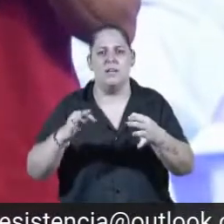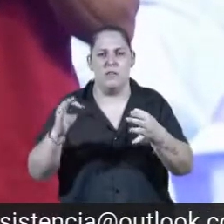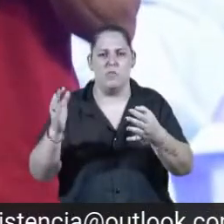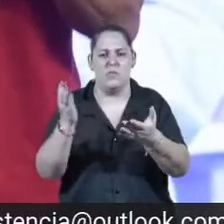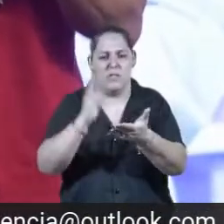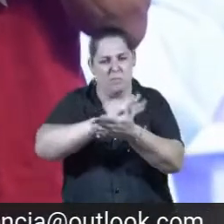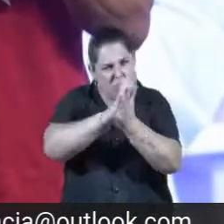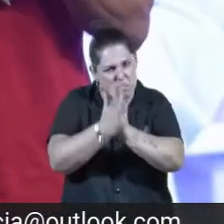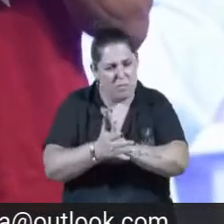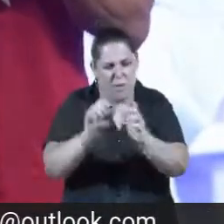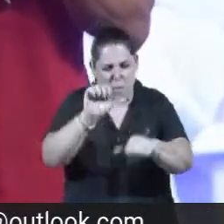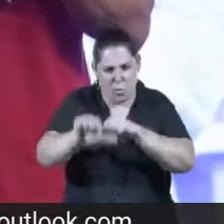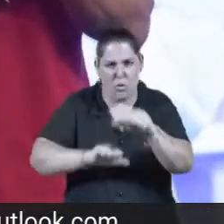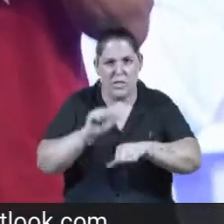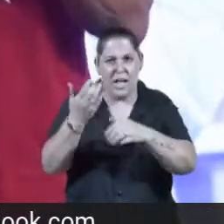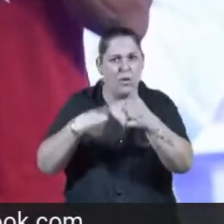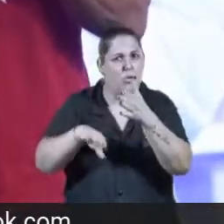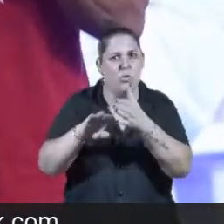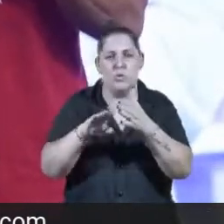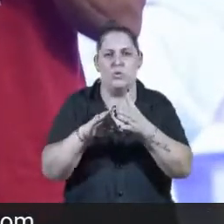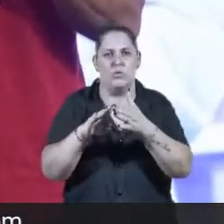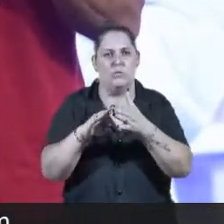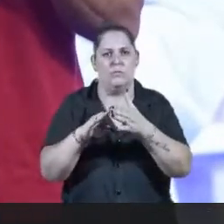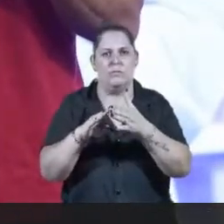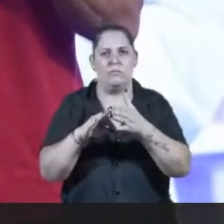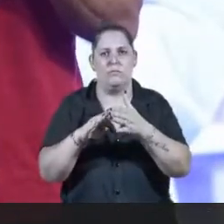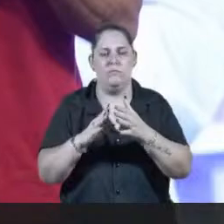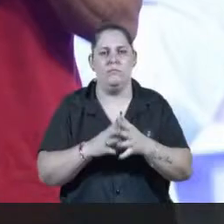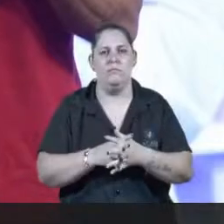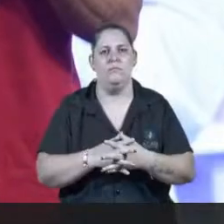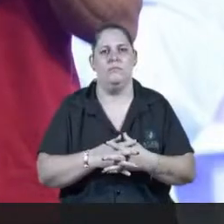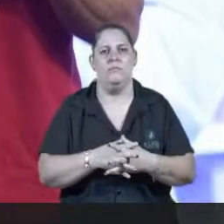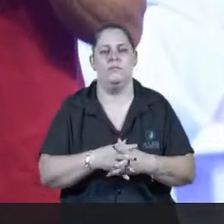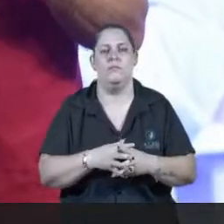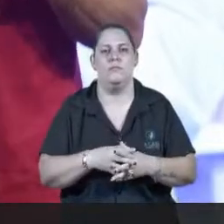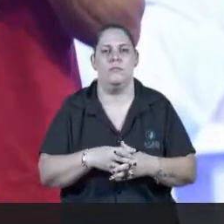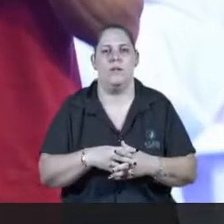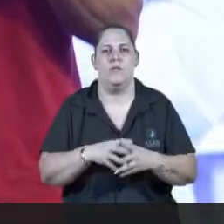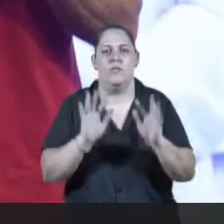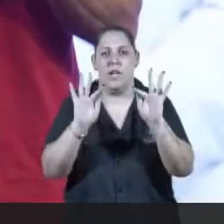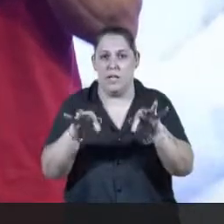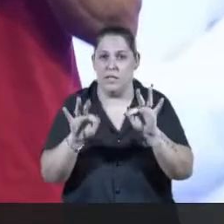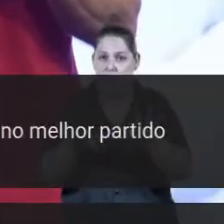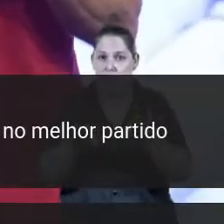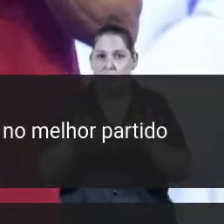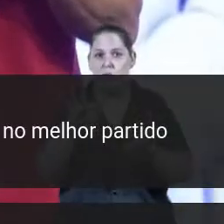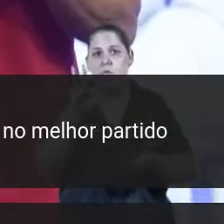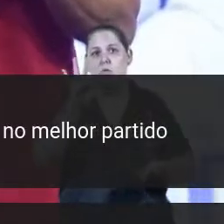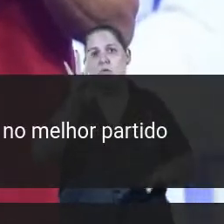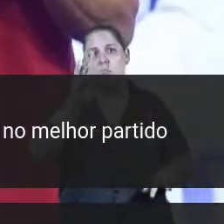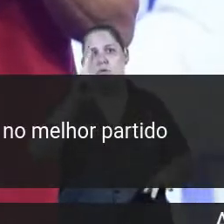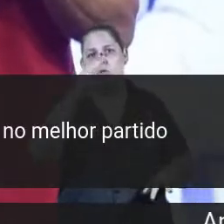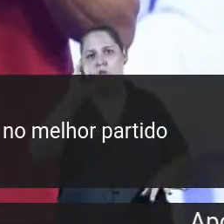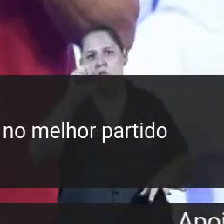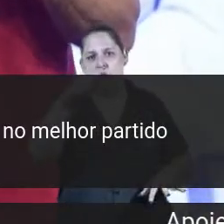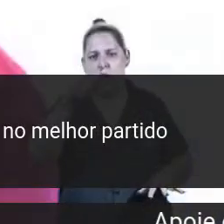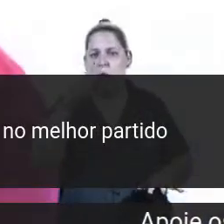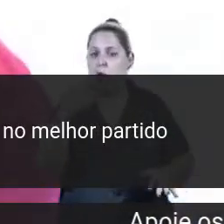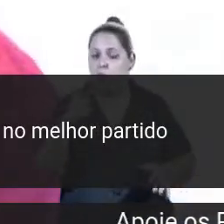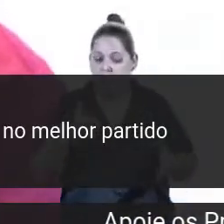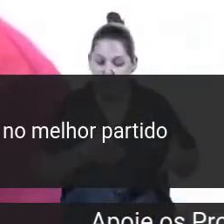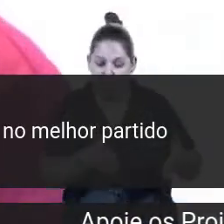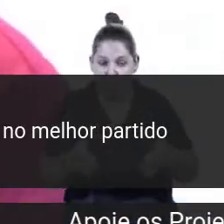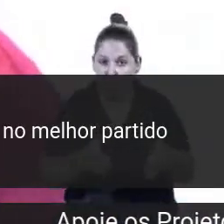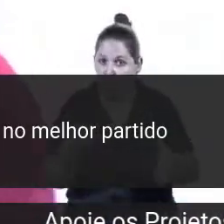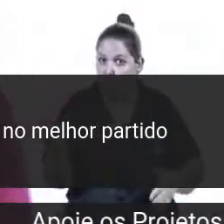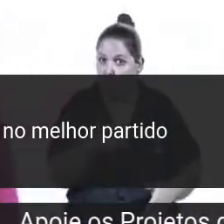página da história, finalizando com o querido Thiago de Mello que nos deixou. Nós não temos caminho novo, o que temos de novo é o jeito